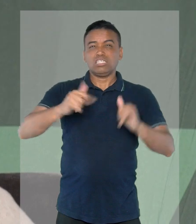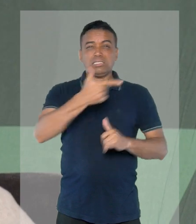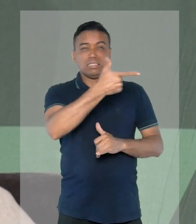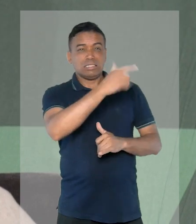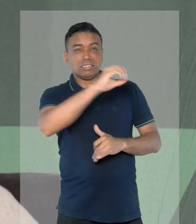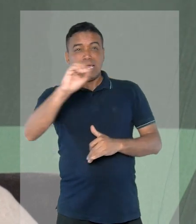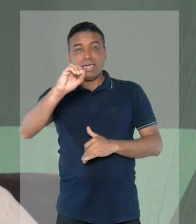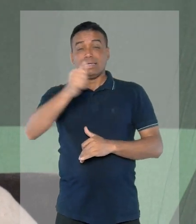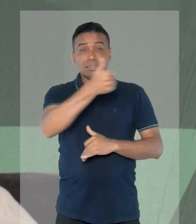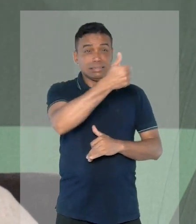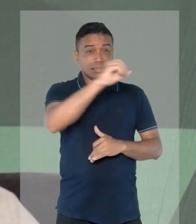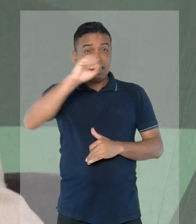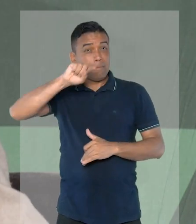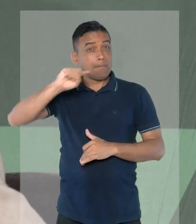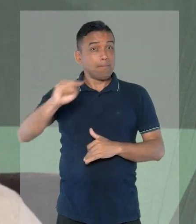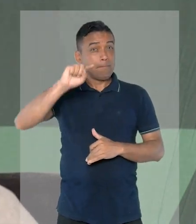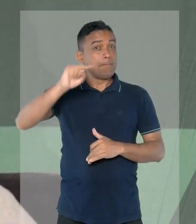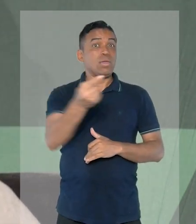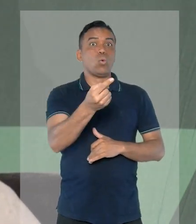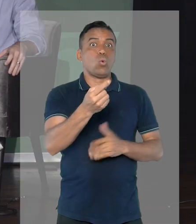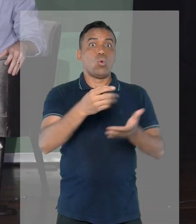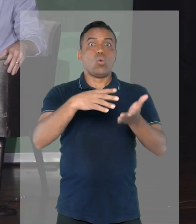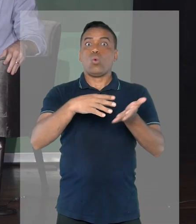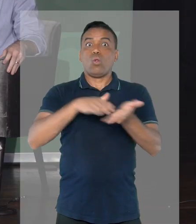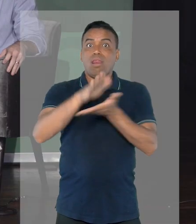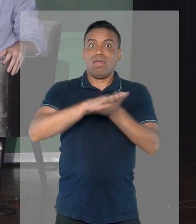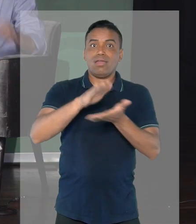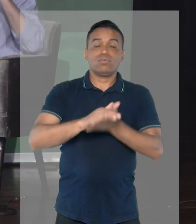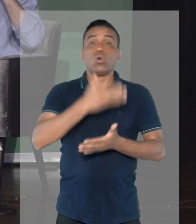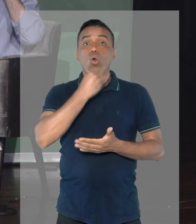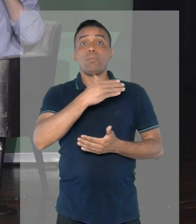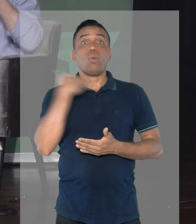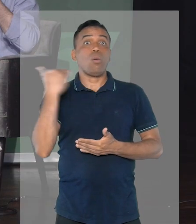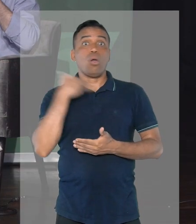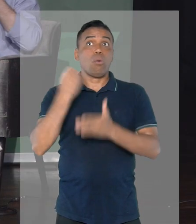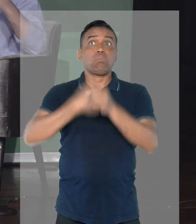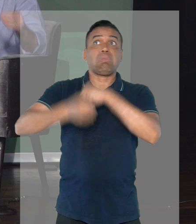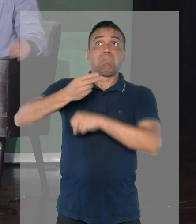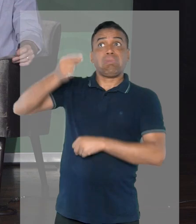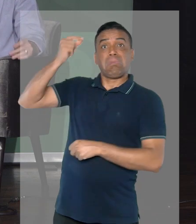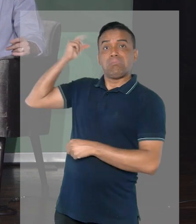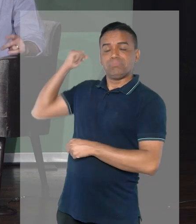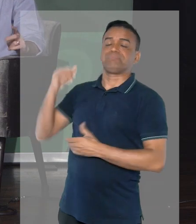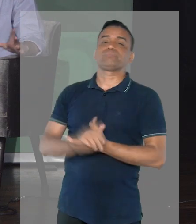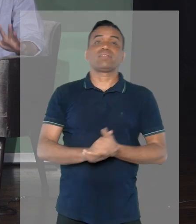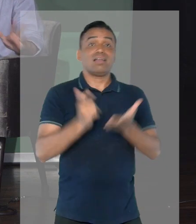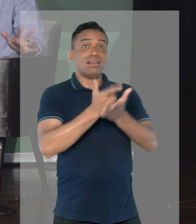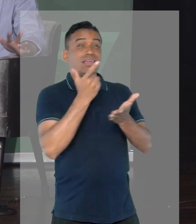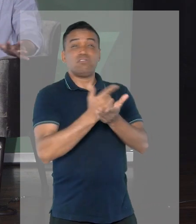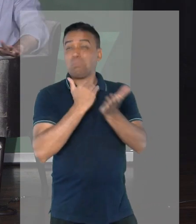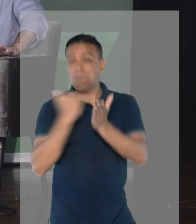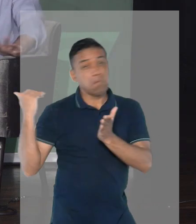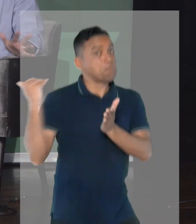100 mil cópias no Brasil, que é difícil vender livro, né? E de um autor que já morreu há décadas. Esse livro ficou na lista de